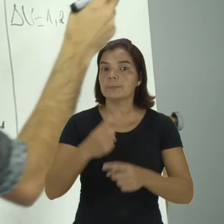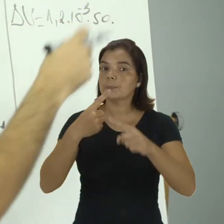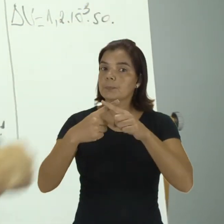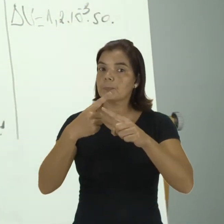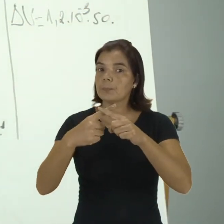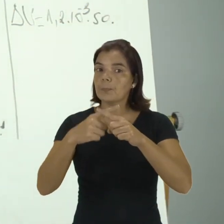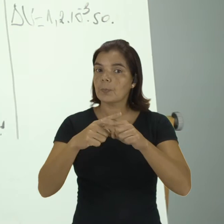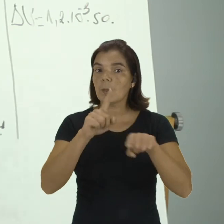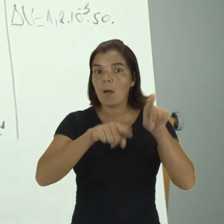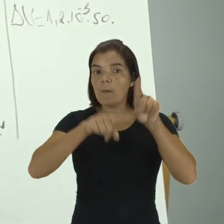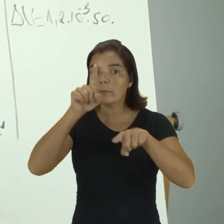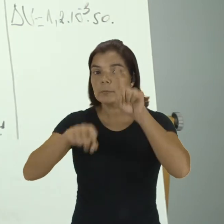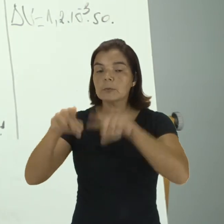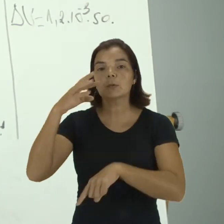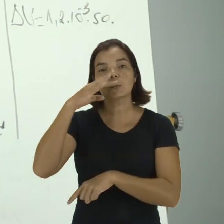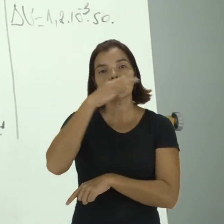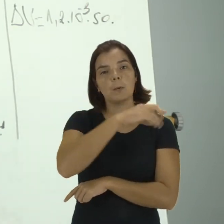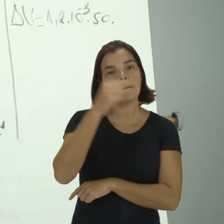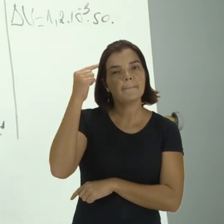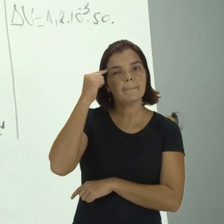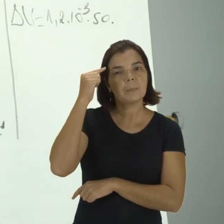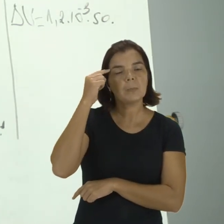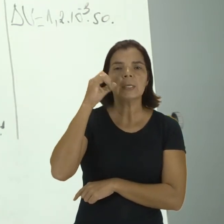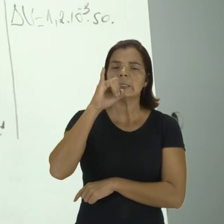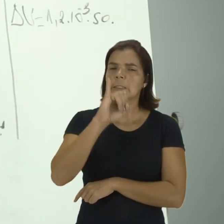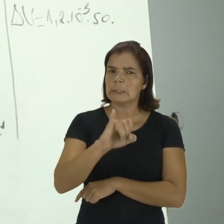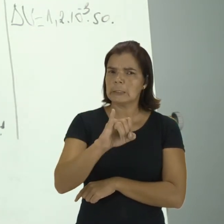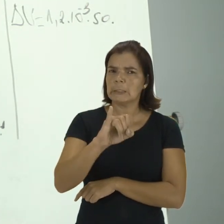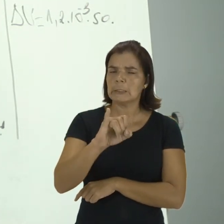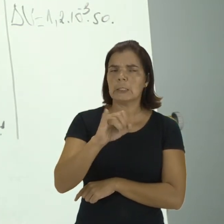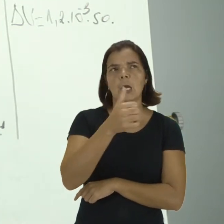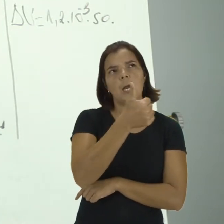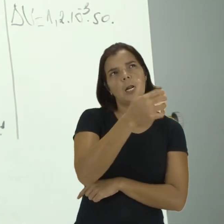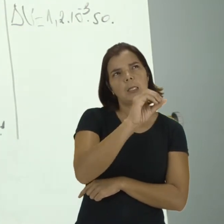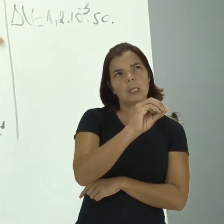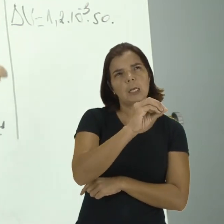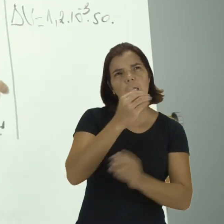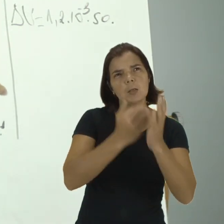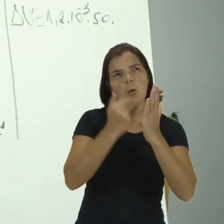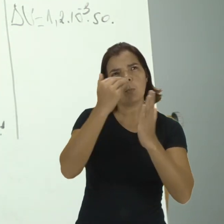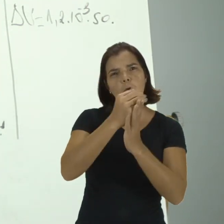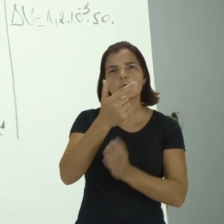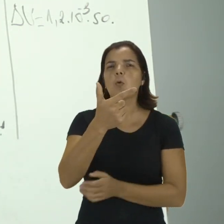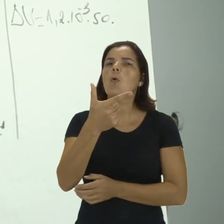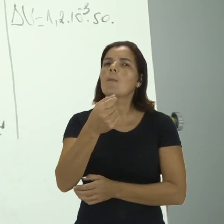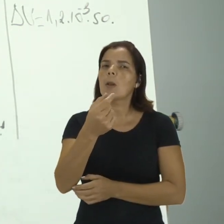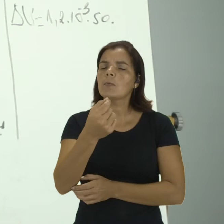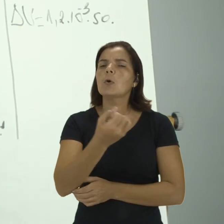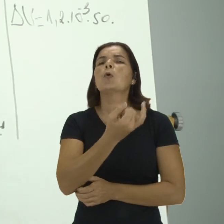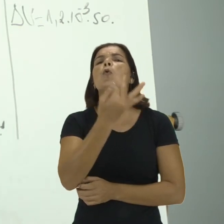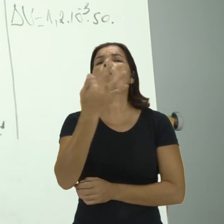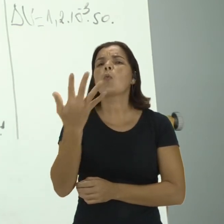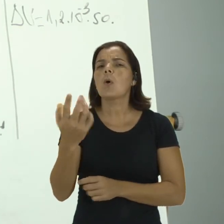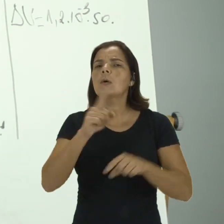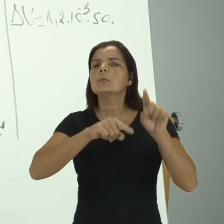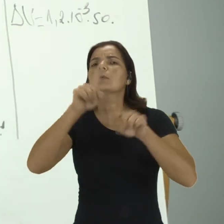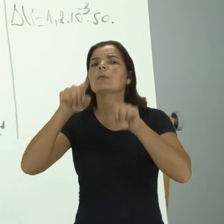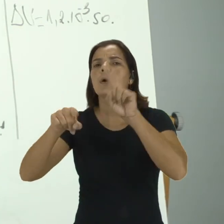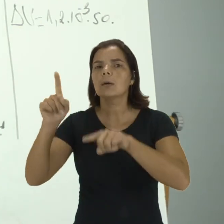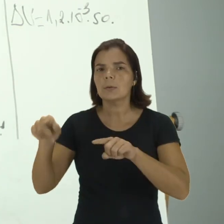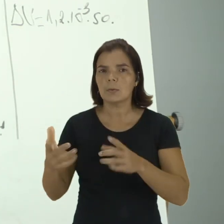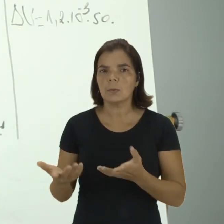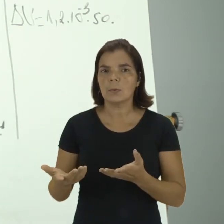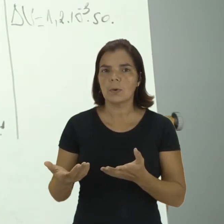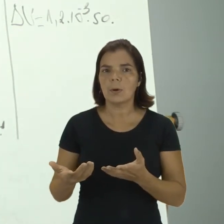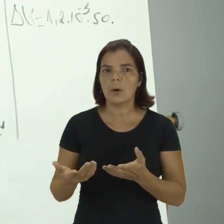Vezes a variação da temperatura. Pensa comigo. Se a temperatura era 10 e aumentou para 20, quanto que essa temperatura variou, pessoal?